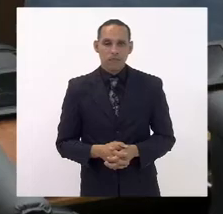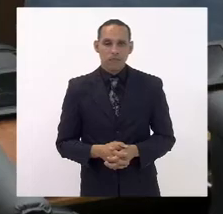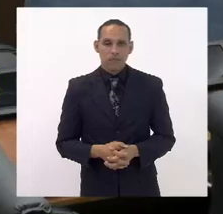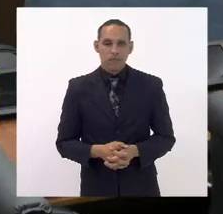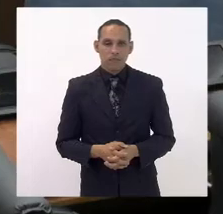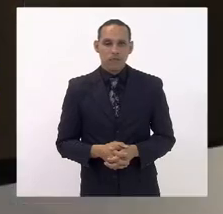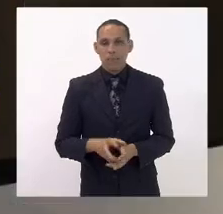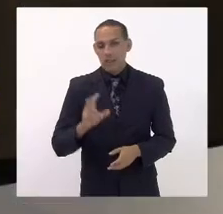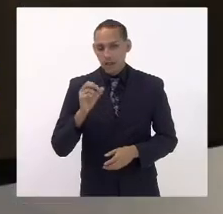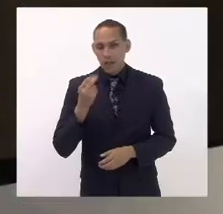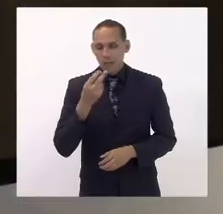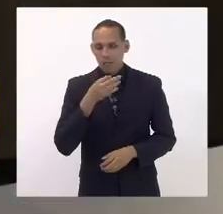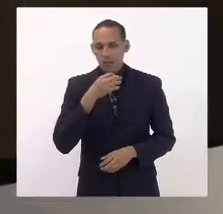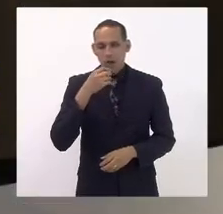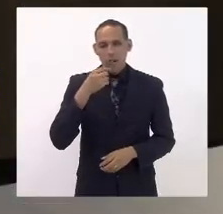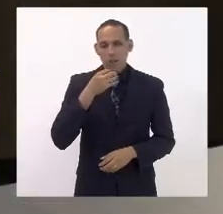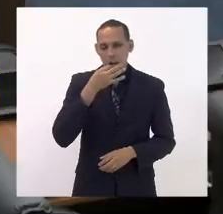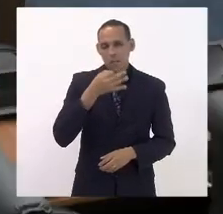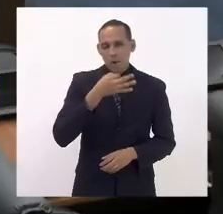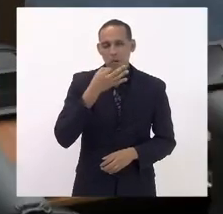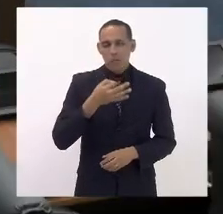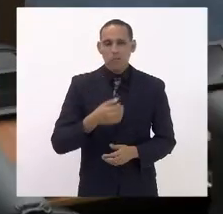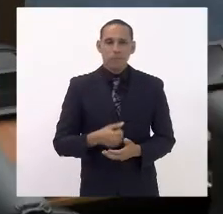Eu vou emitir o parecer, então, presidente.